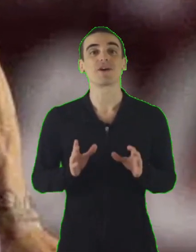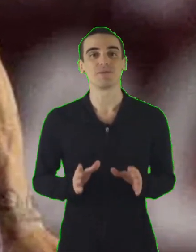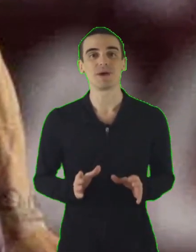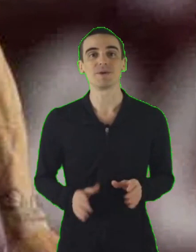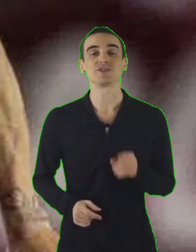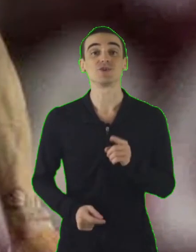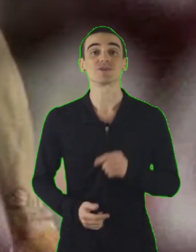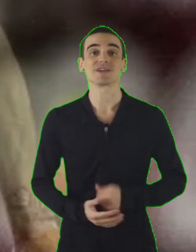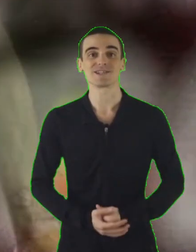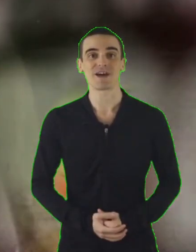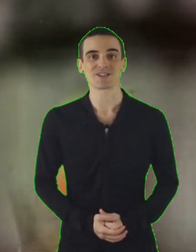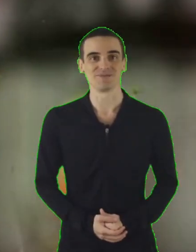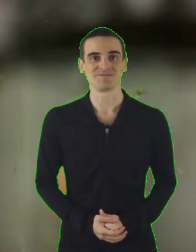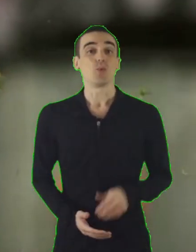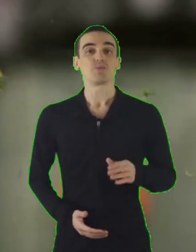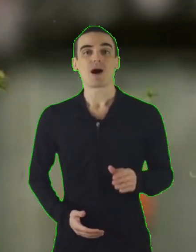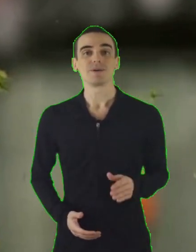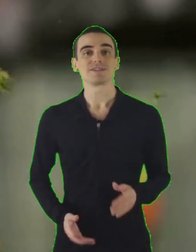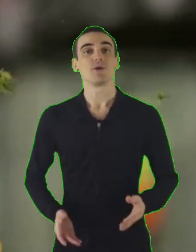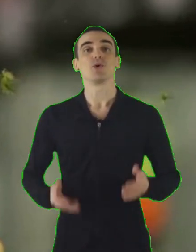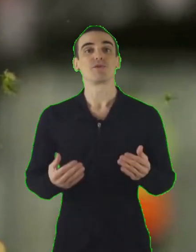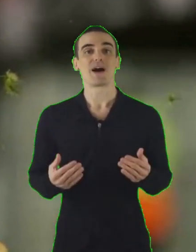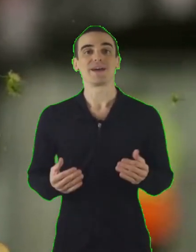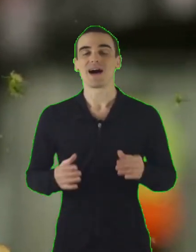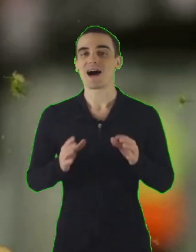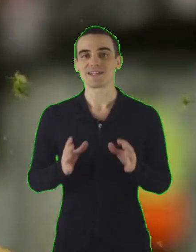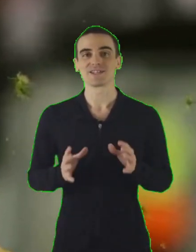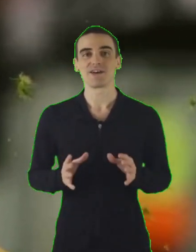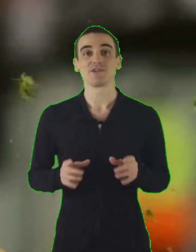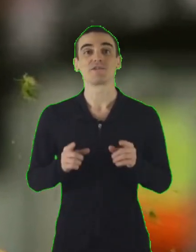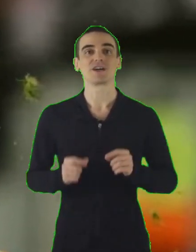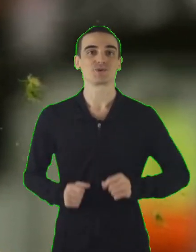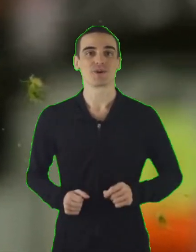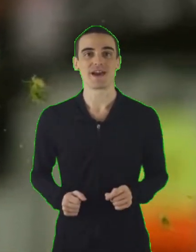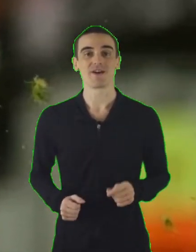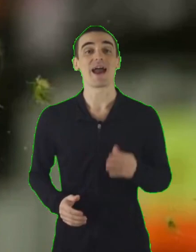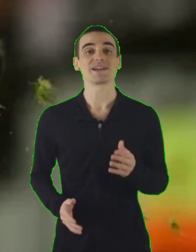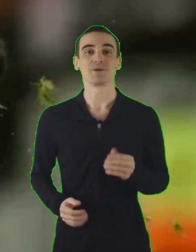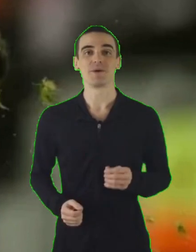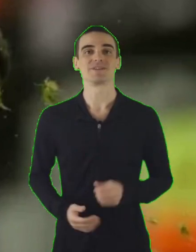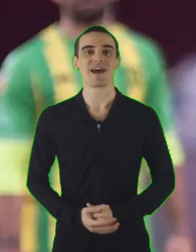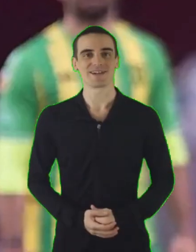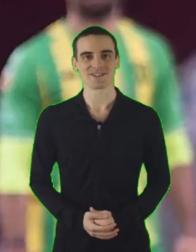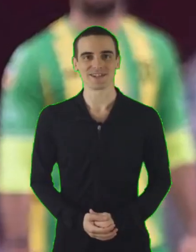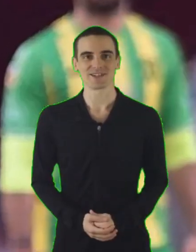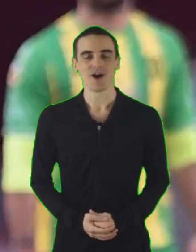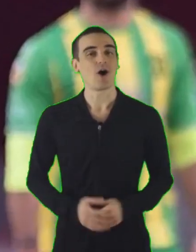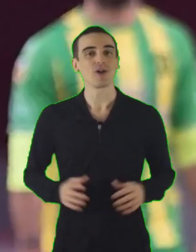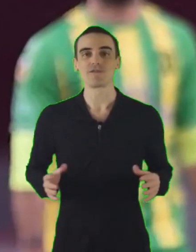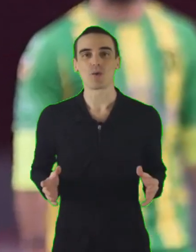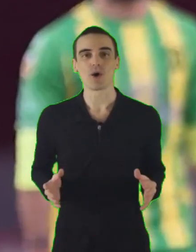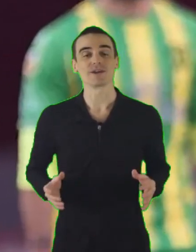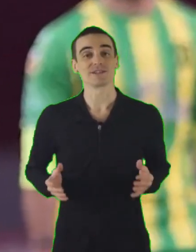Cruzeiro, clube que defendeu entre 2016 e 2019. O atleta foi bicampeão da Copa do Brasil pelo clube e tinha desejo de